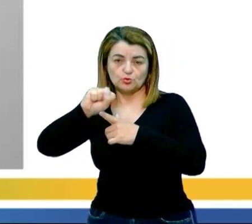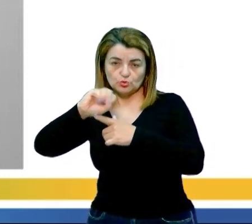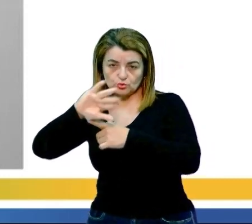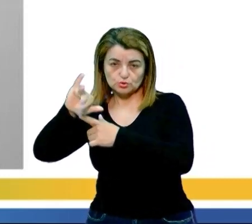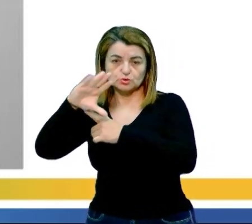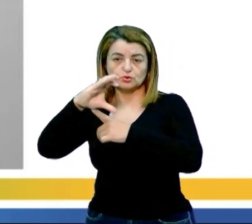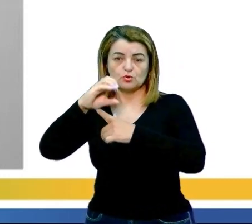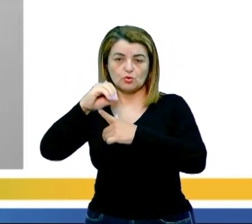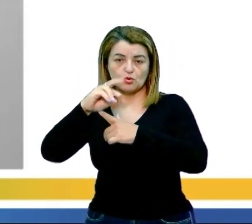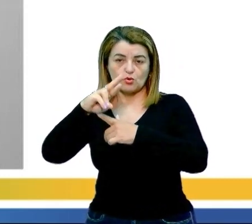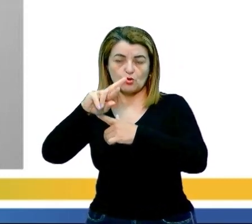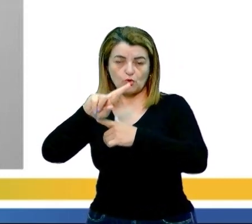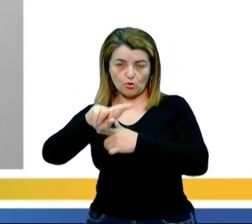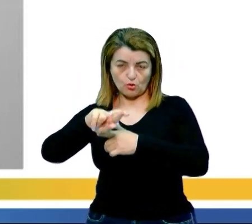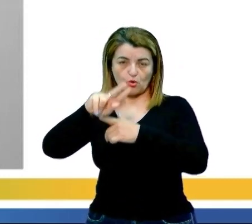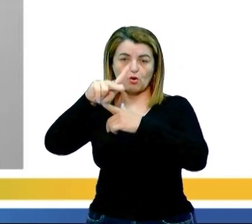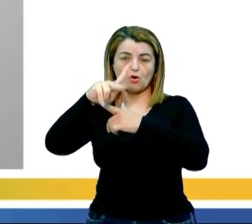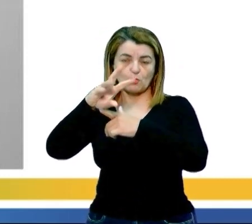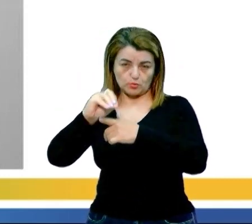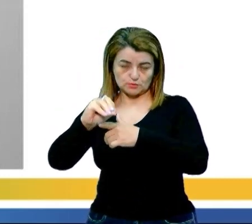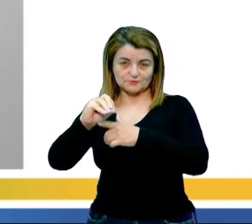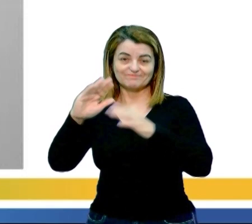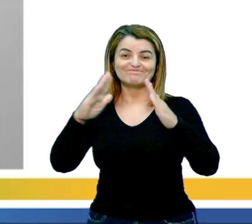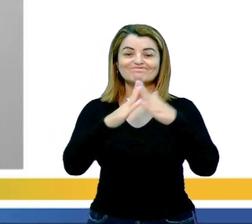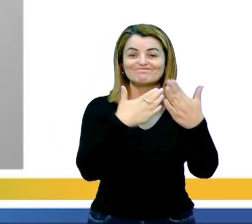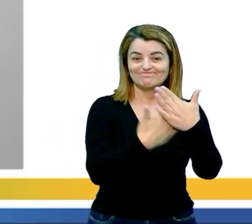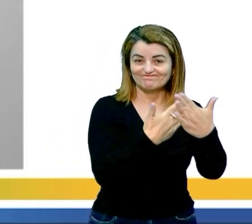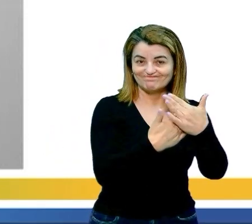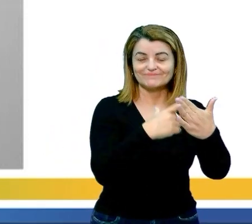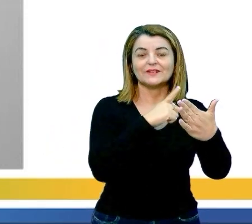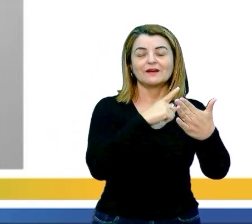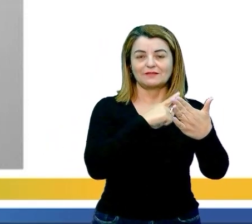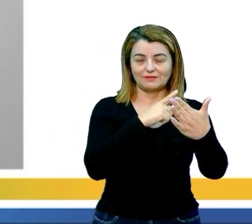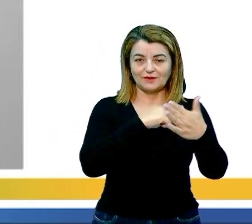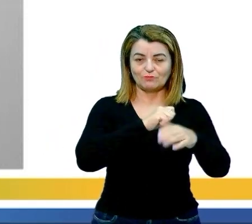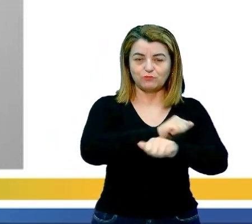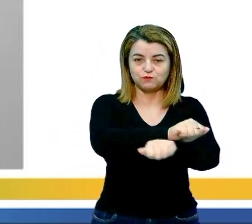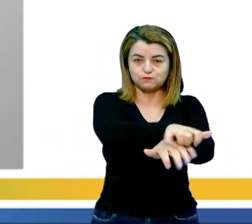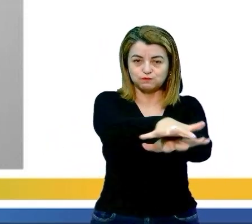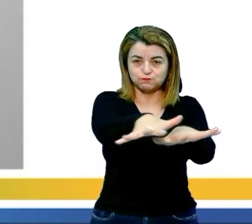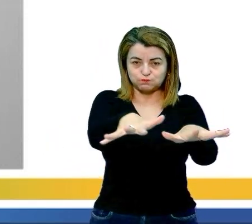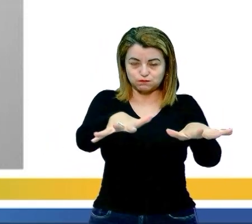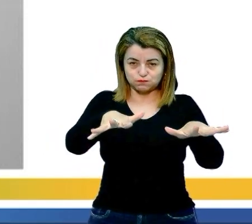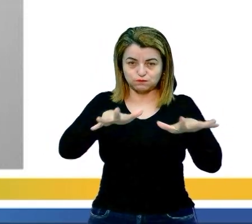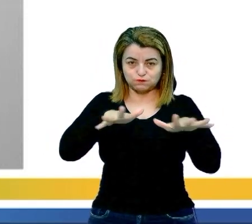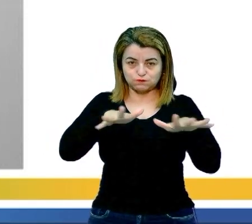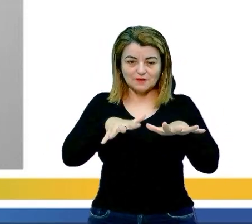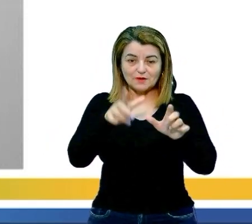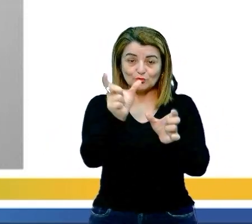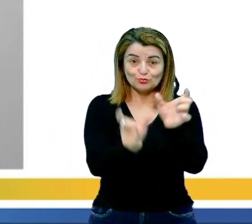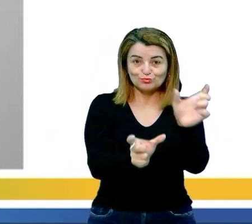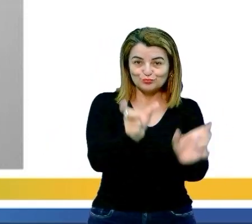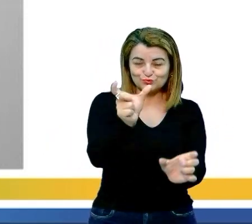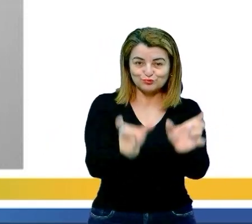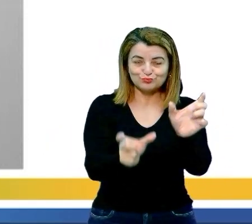instituições disciplinares, a escola possui a maior abrangência, pois é nela que os indivíduos passam a maior